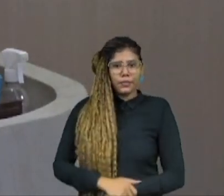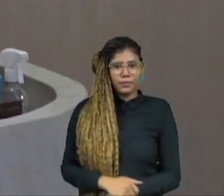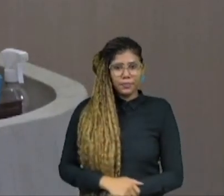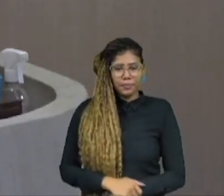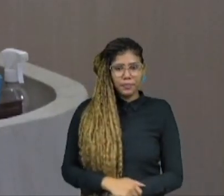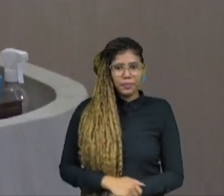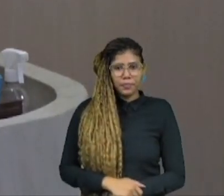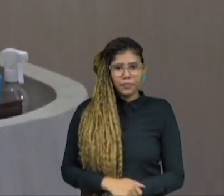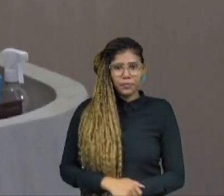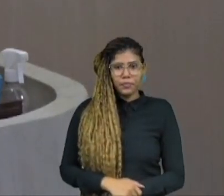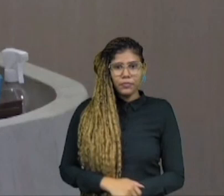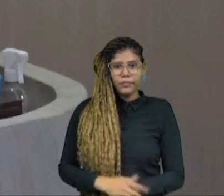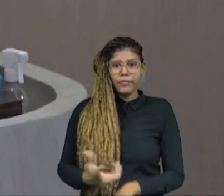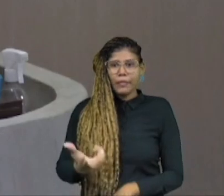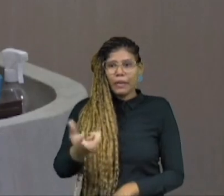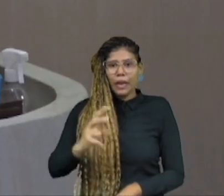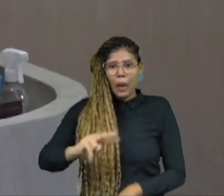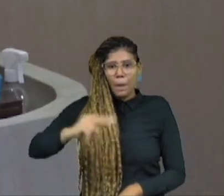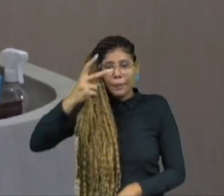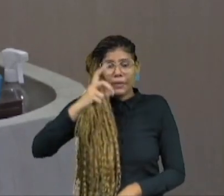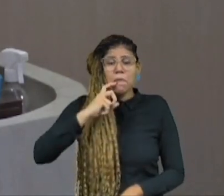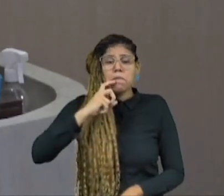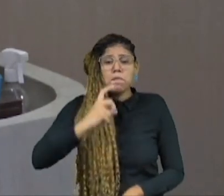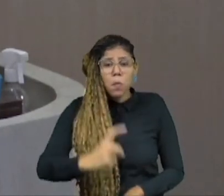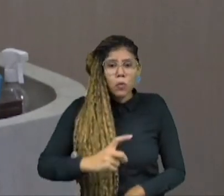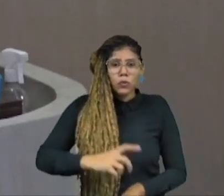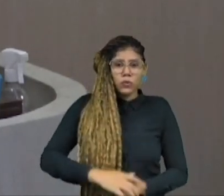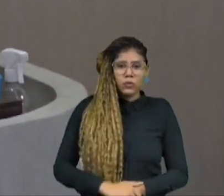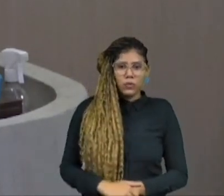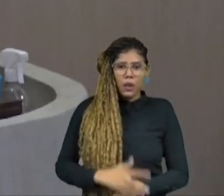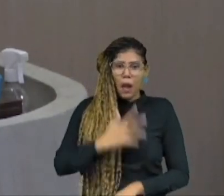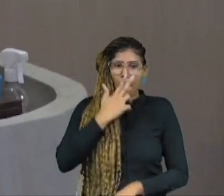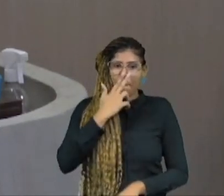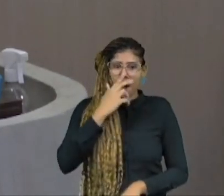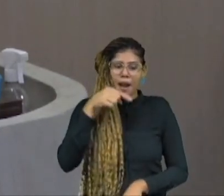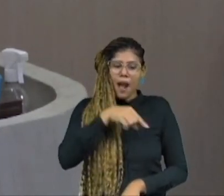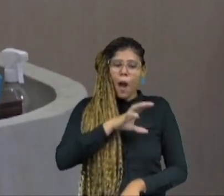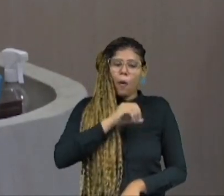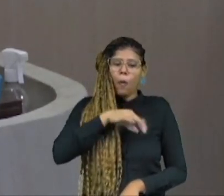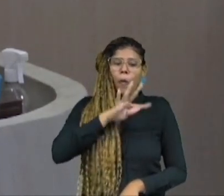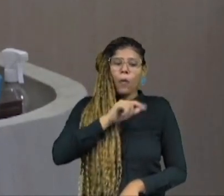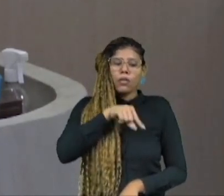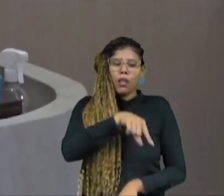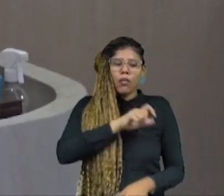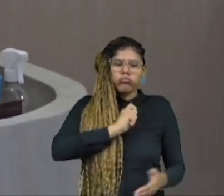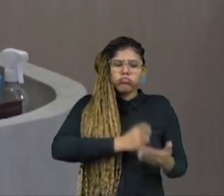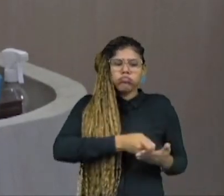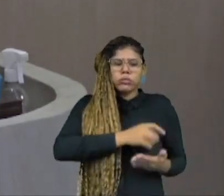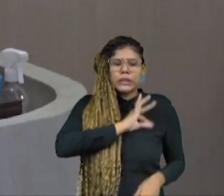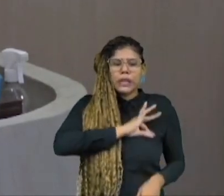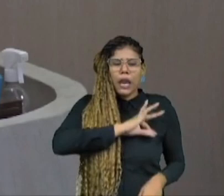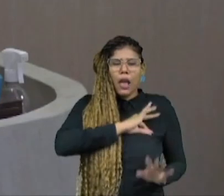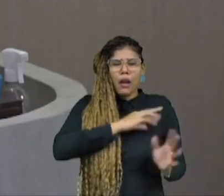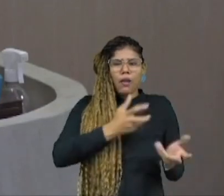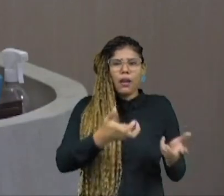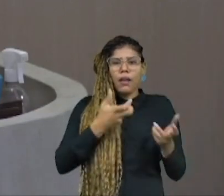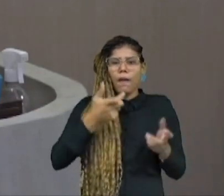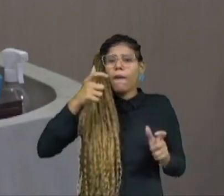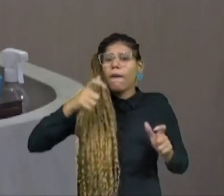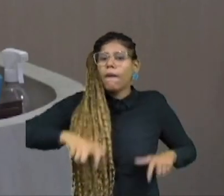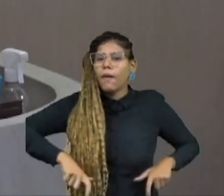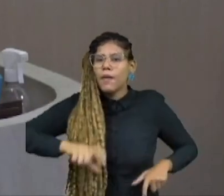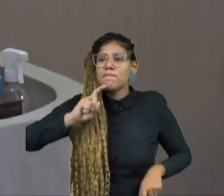quer aumentar imposto, quer mandar a conta que com certeza estão cobrando a ele, governador, para o